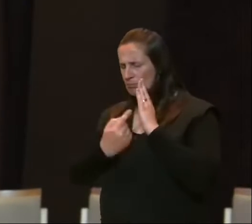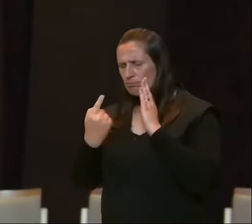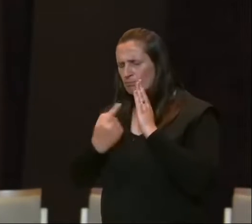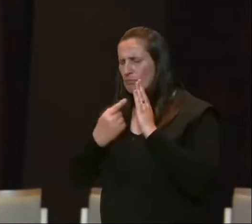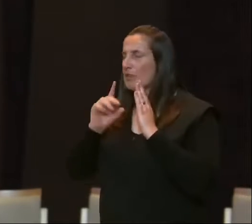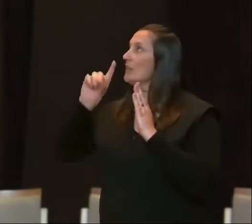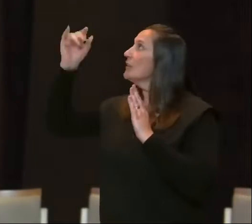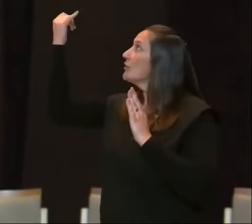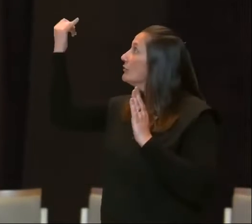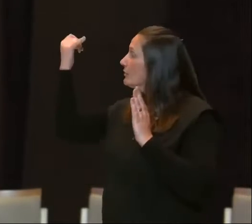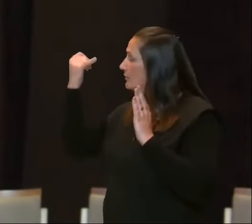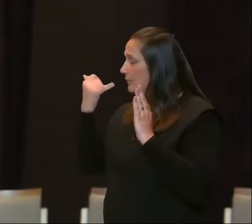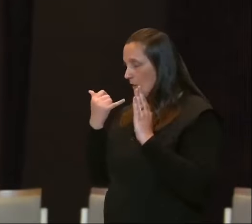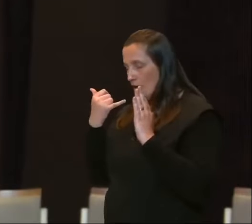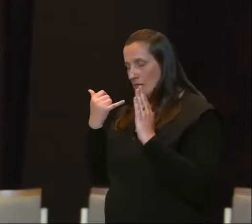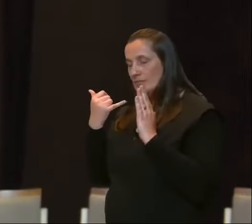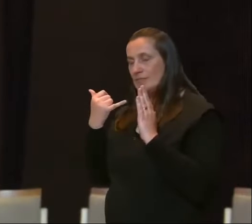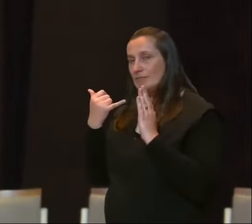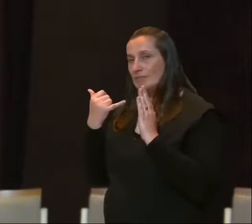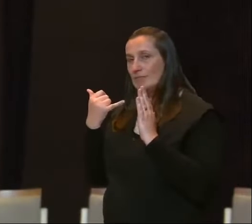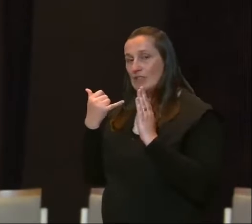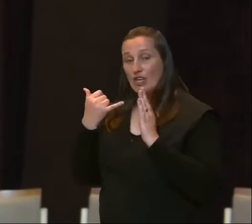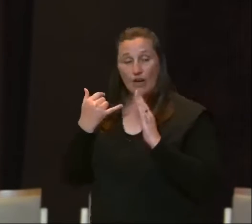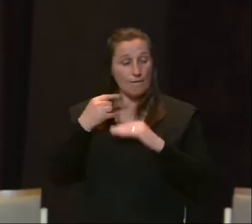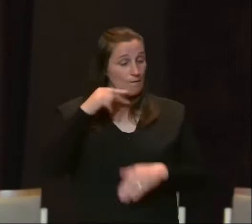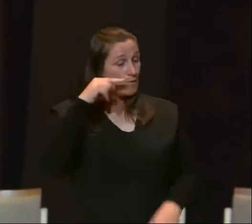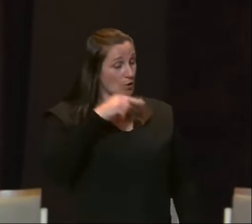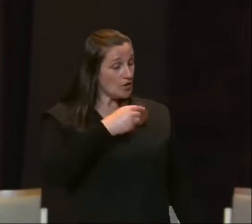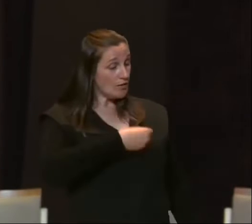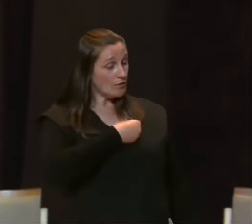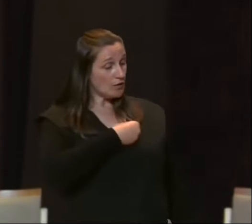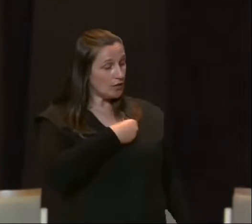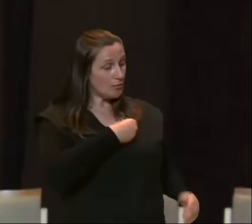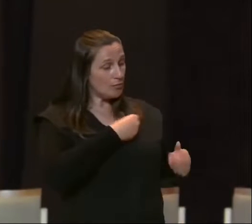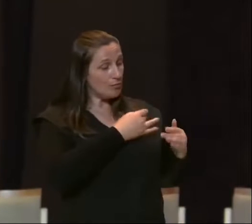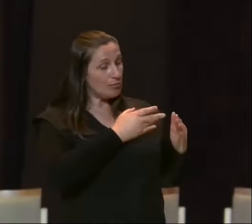assim: durante toda a sua vida,